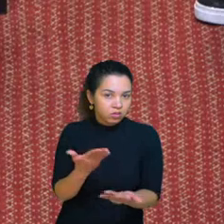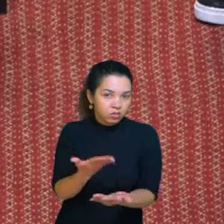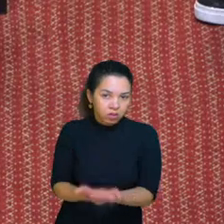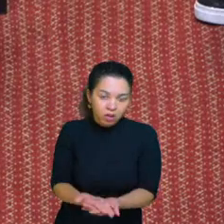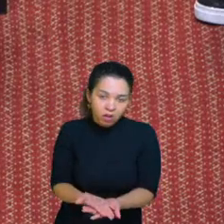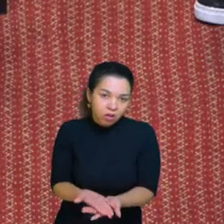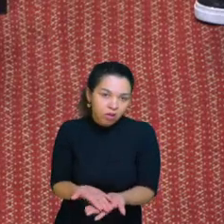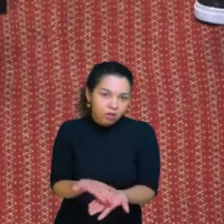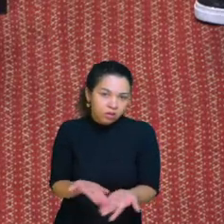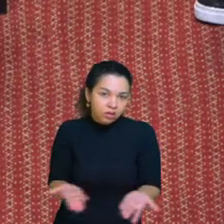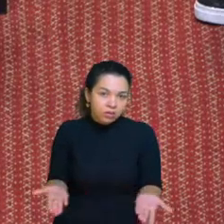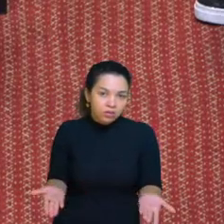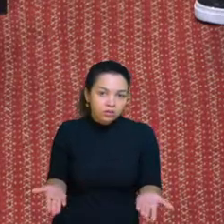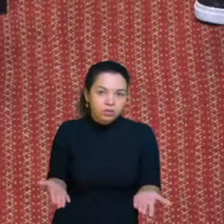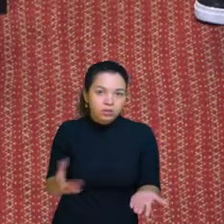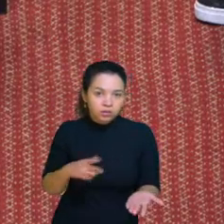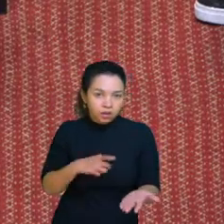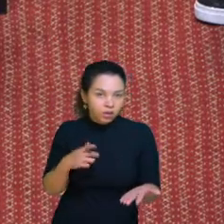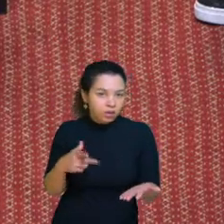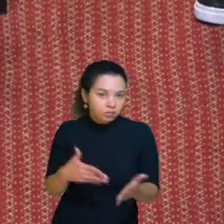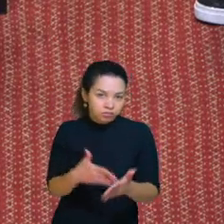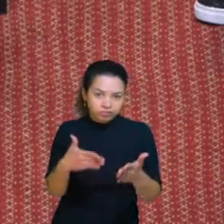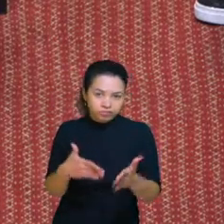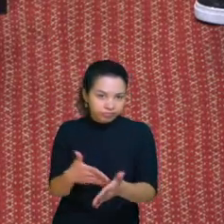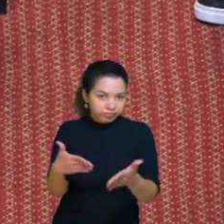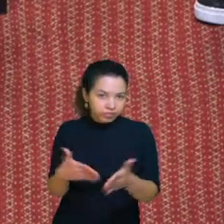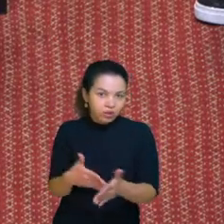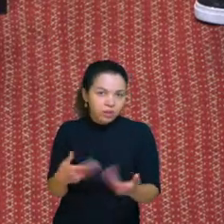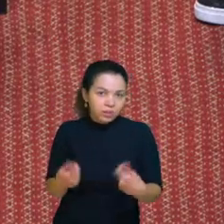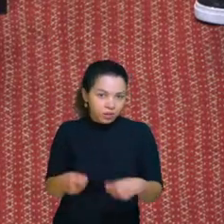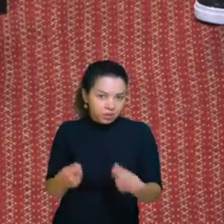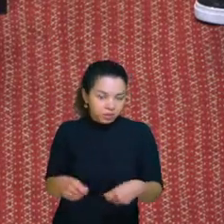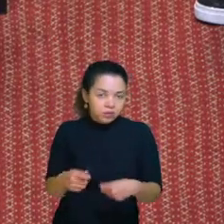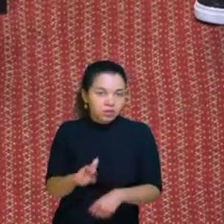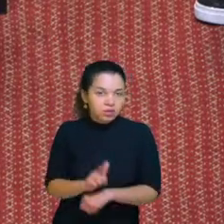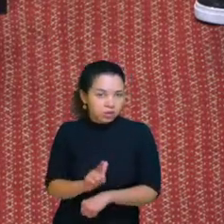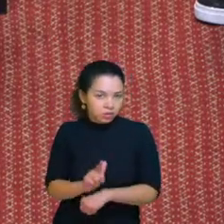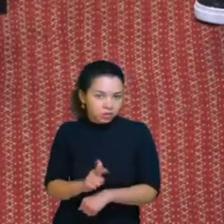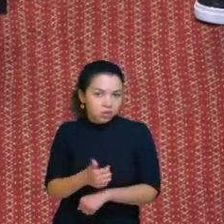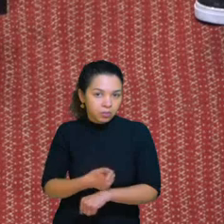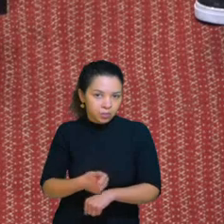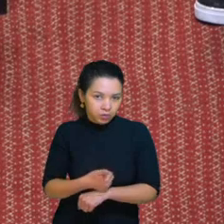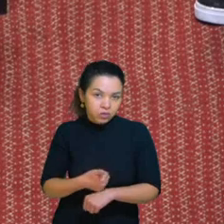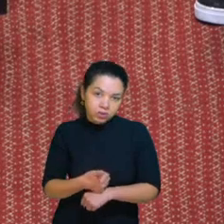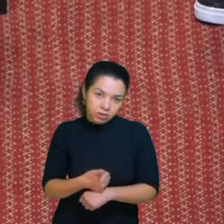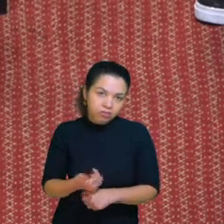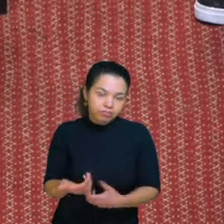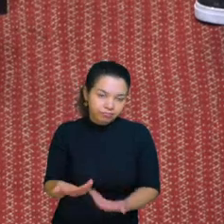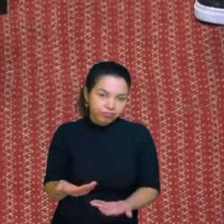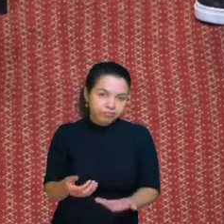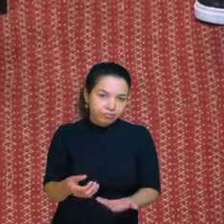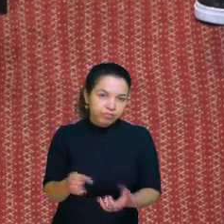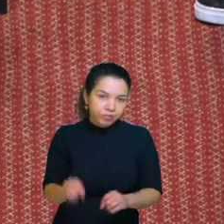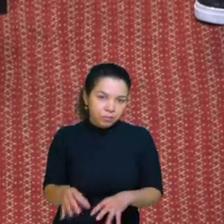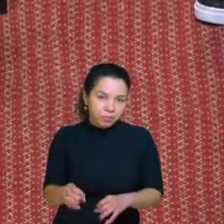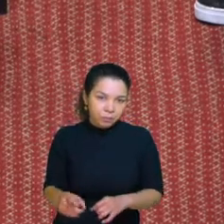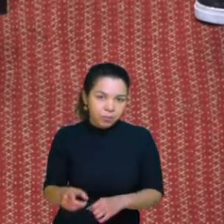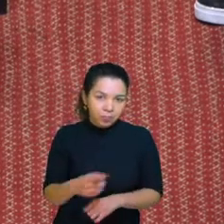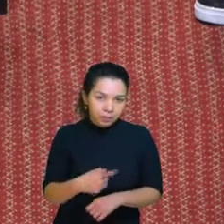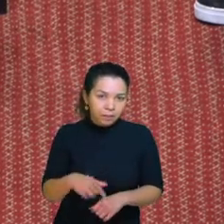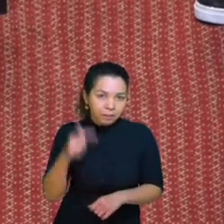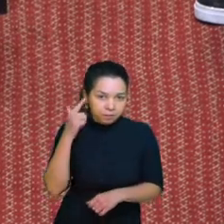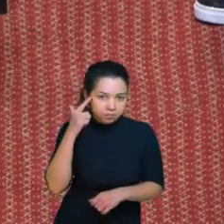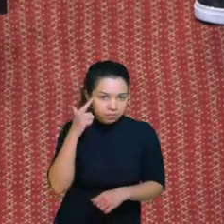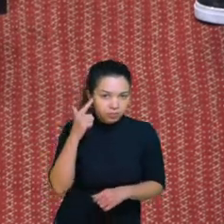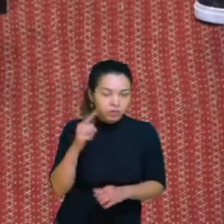tem várias várias questões ali que ela tem que gerenciar como profissional da educação então Eh se a gente for pensar num